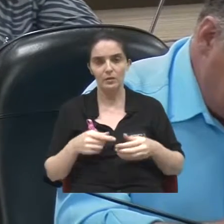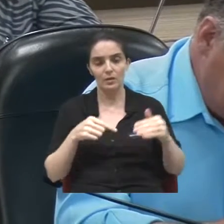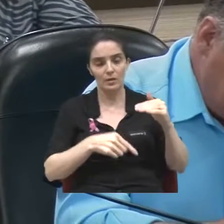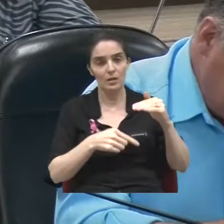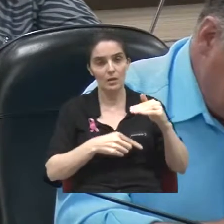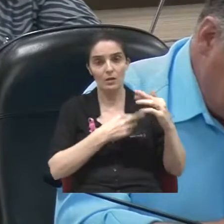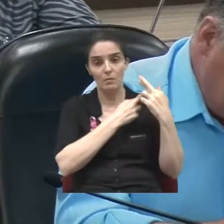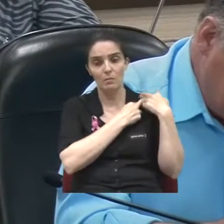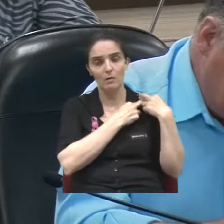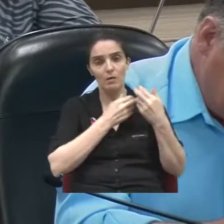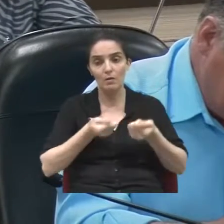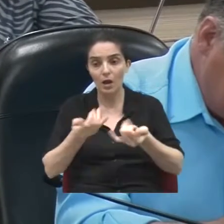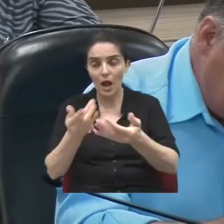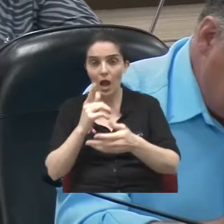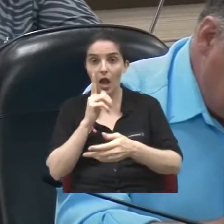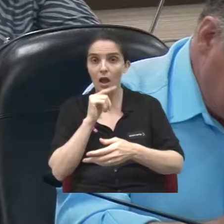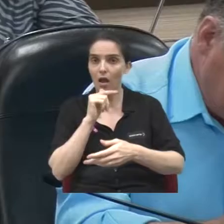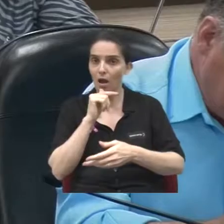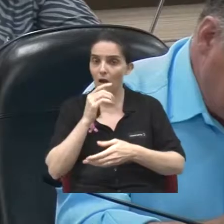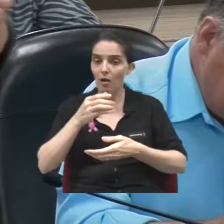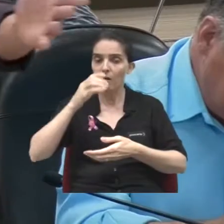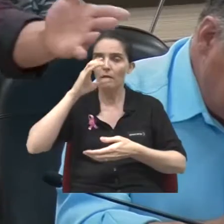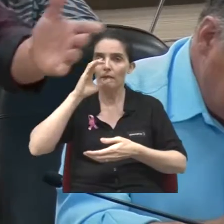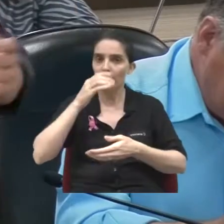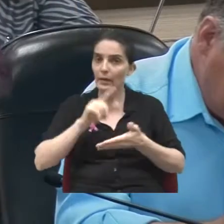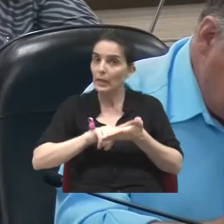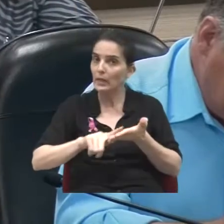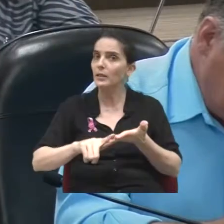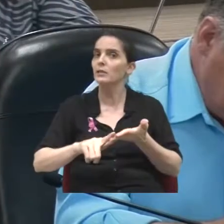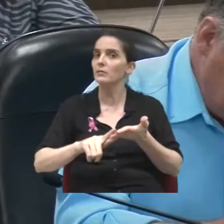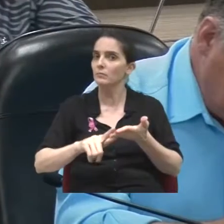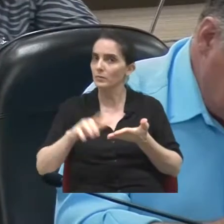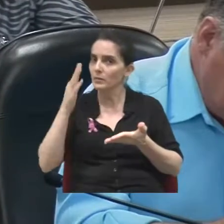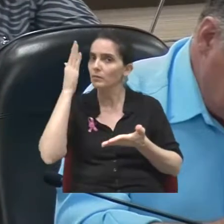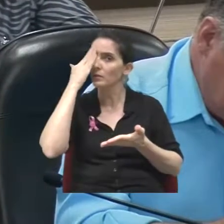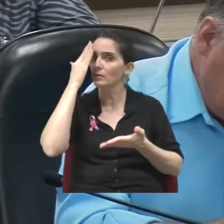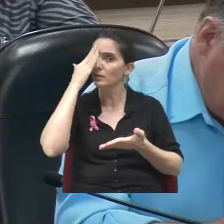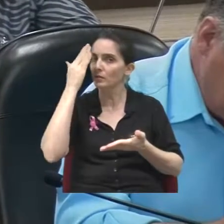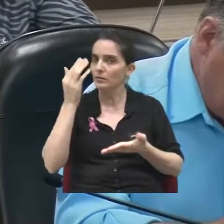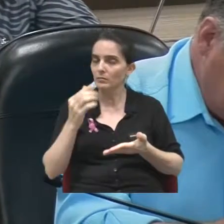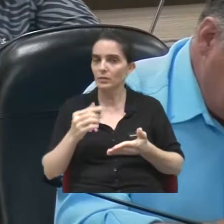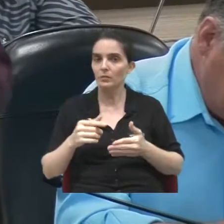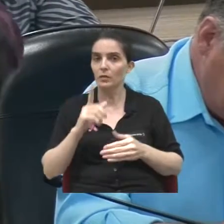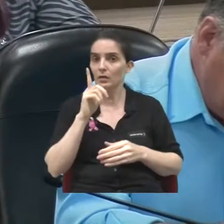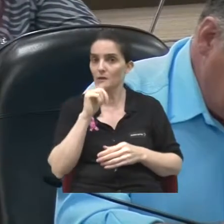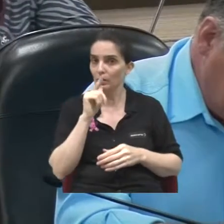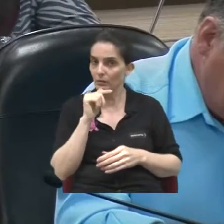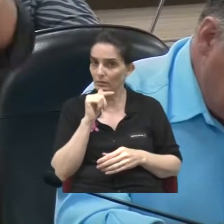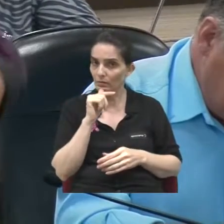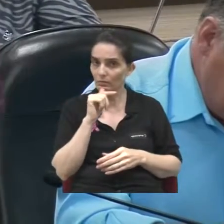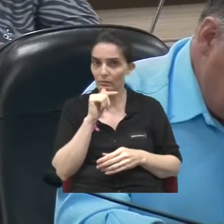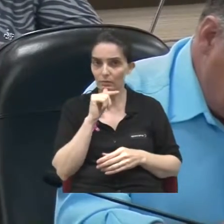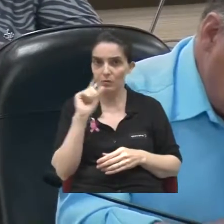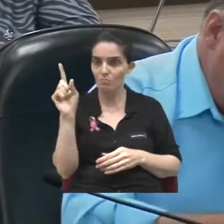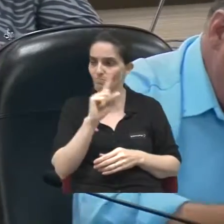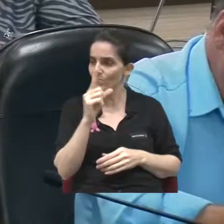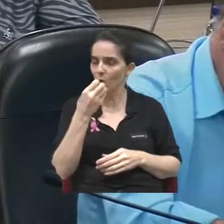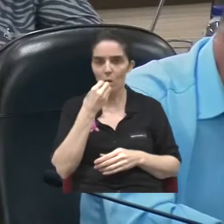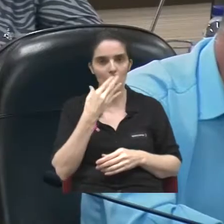potável, que na verdade a gente sabe, os testes mostraram por aí que a água é impotável, se é que